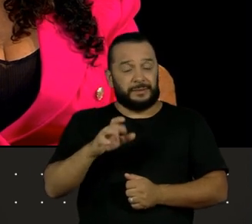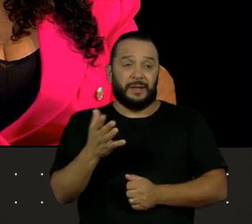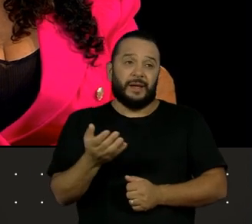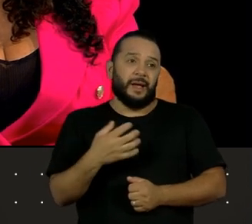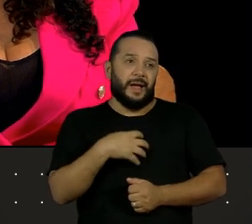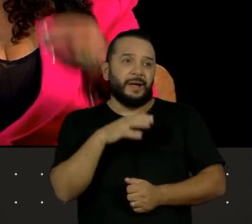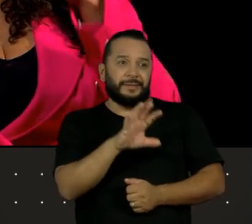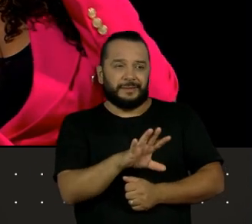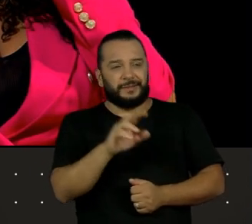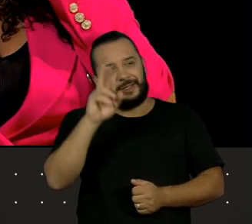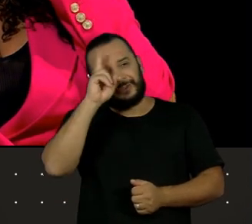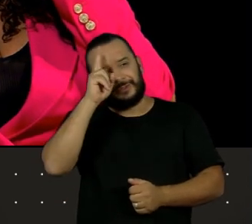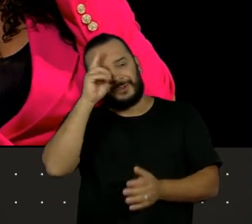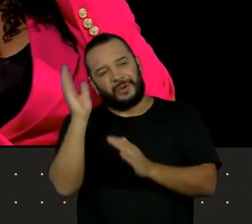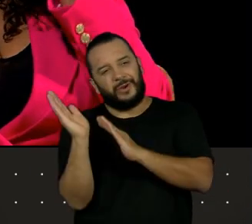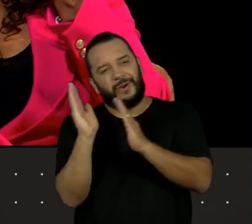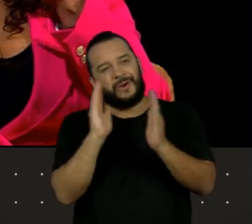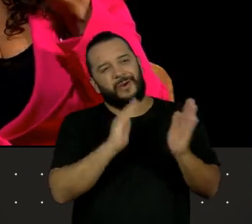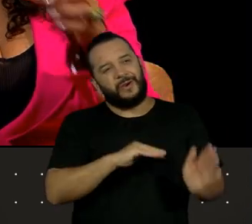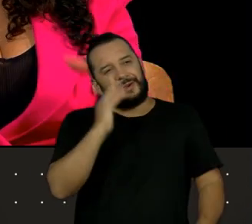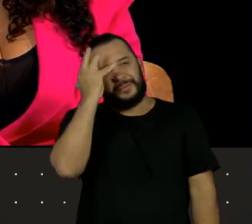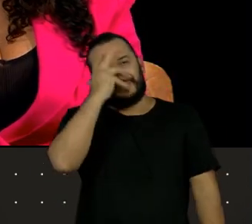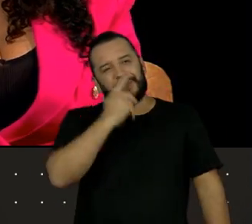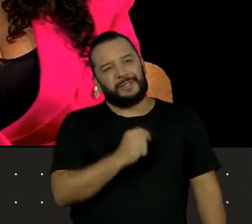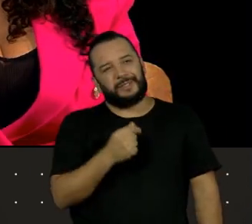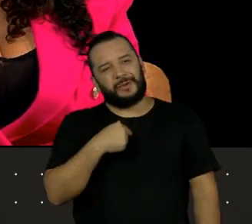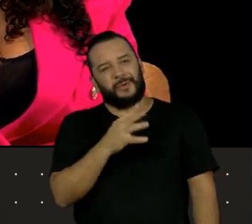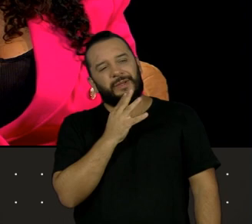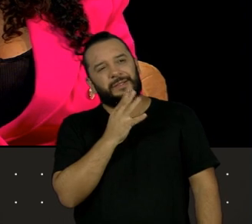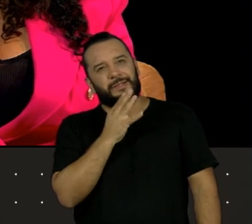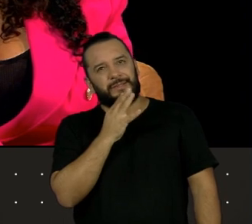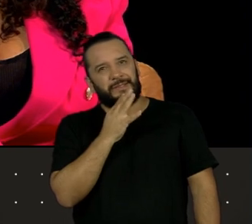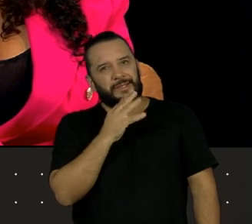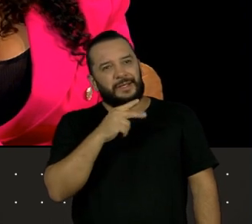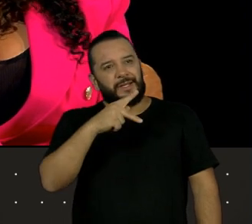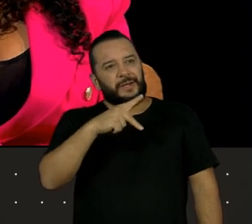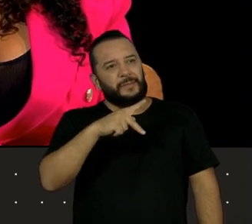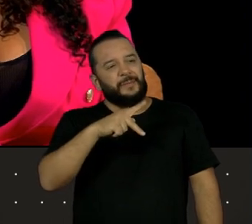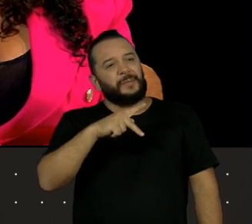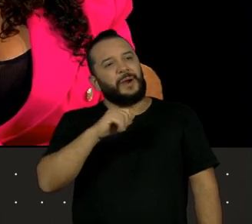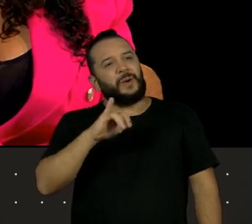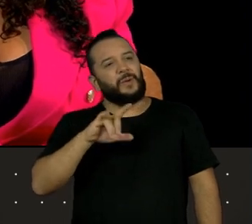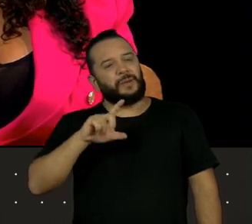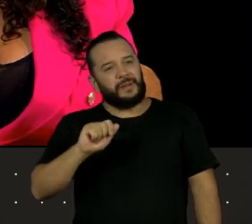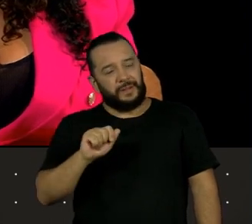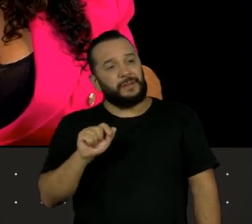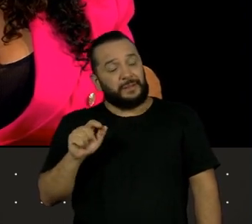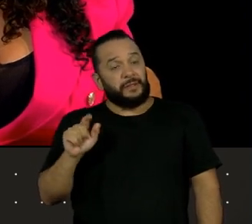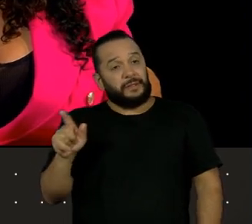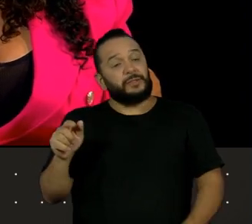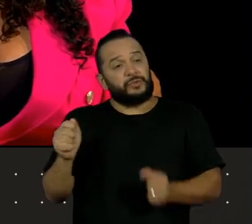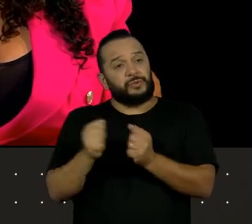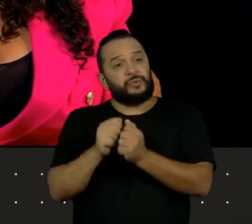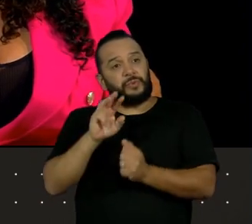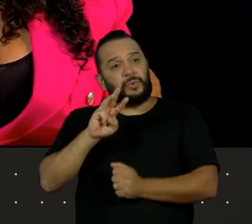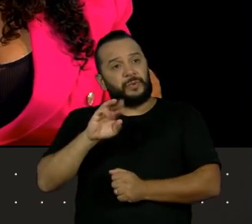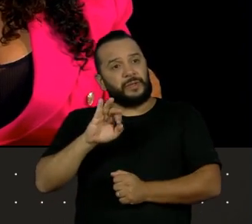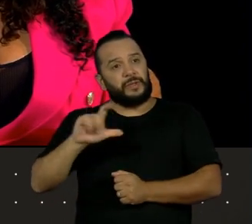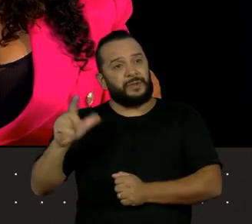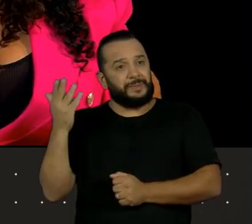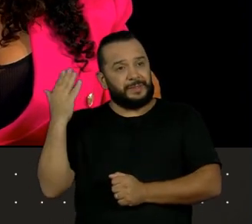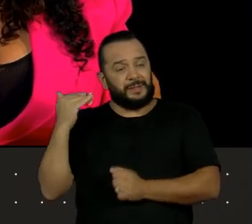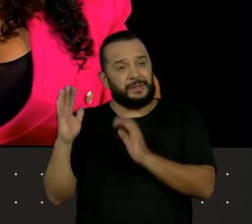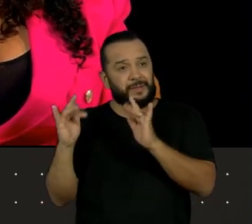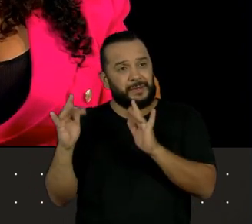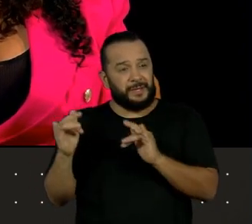A história é muito bonita é a gente eu conheci a Paula através do Will eles namoravam na época e a Virgínia rosa que era nossa